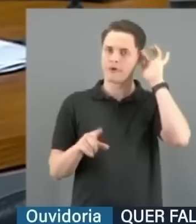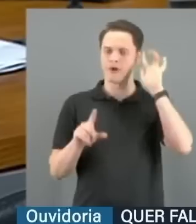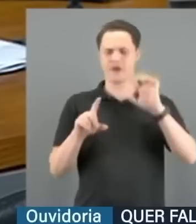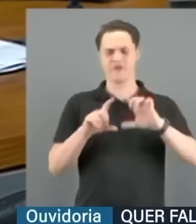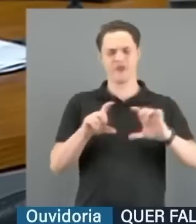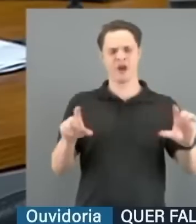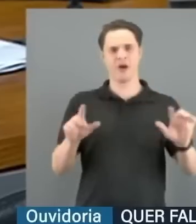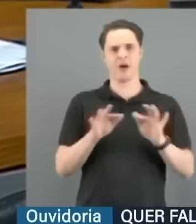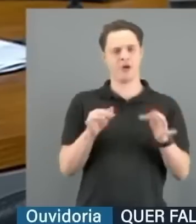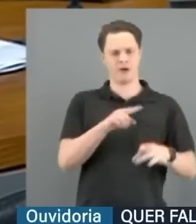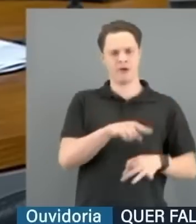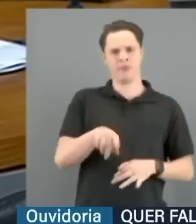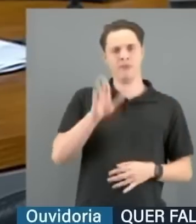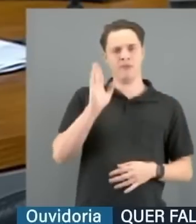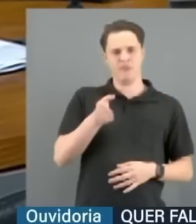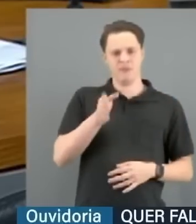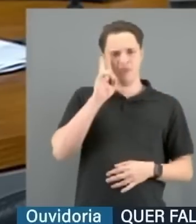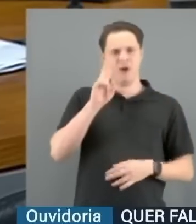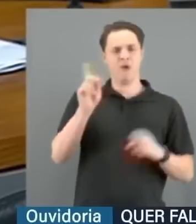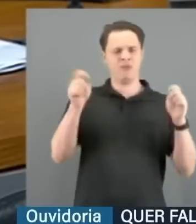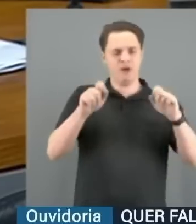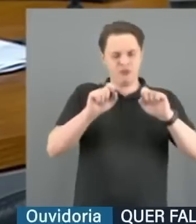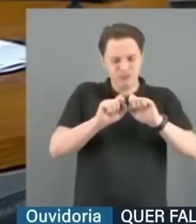todo mundo já viu, pode aumentar bastante.